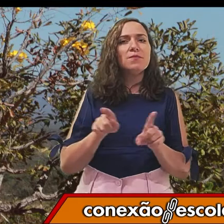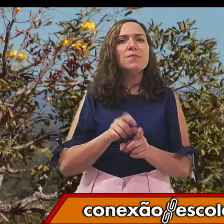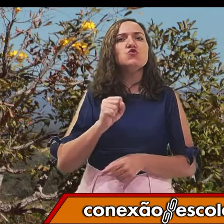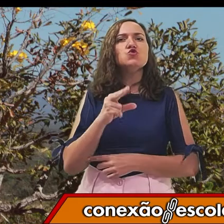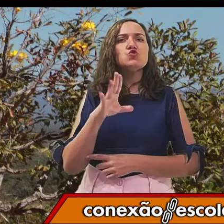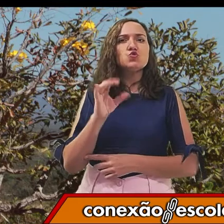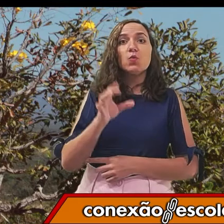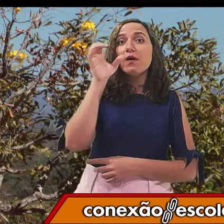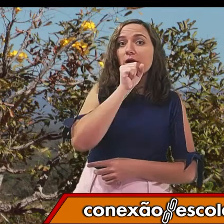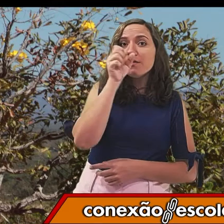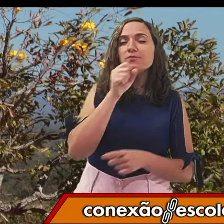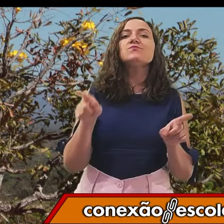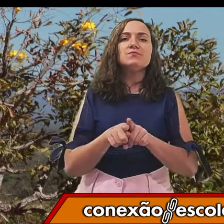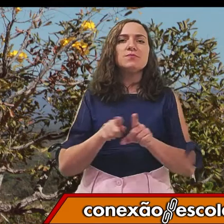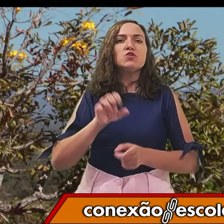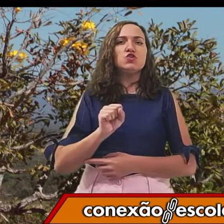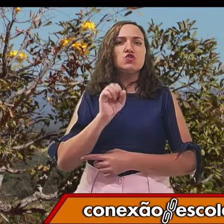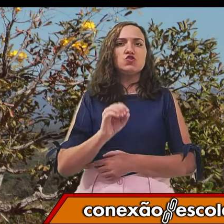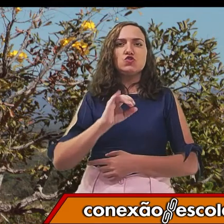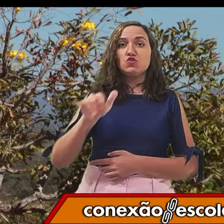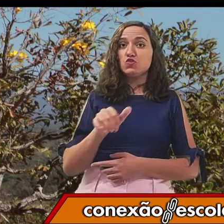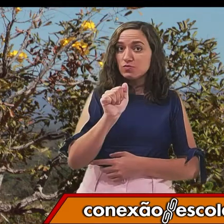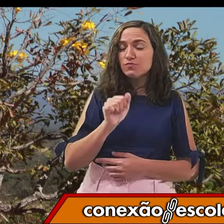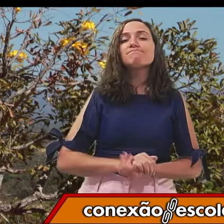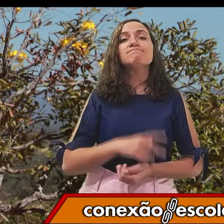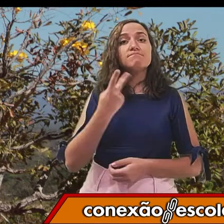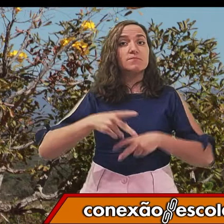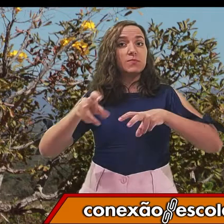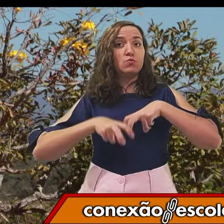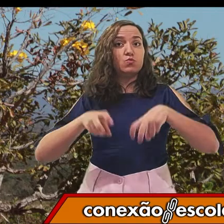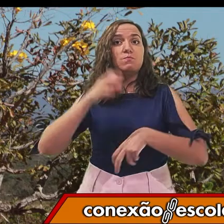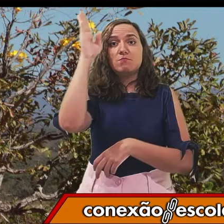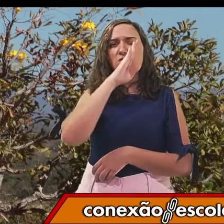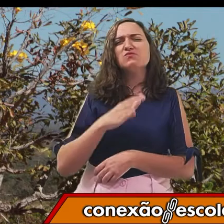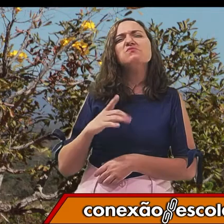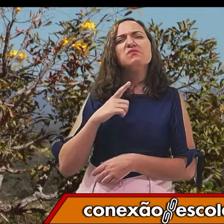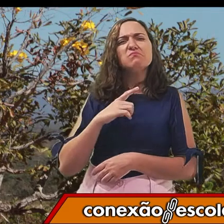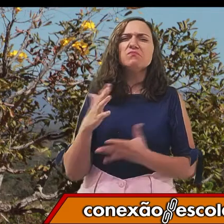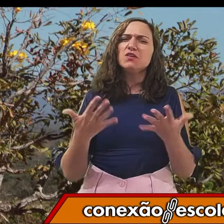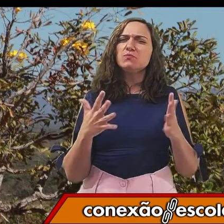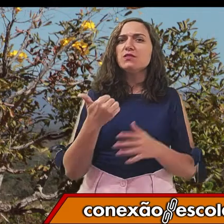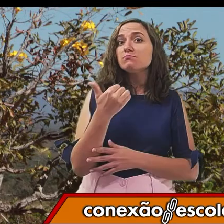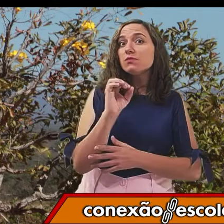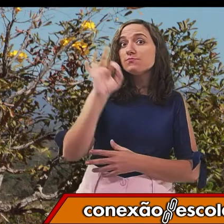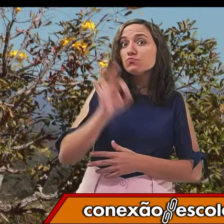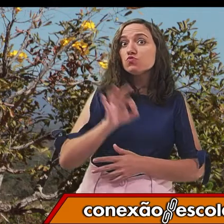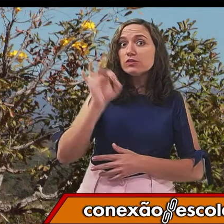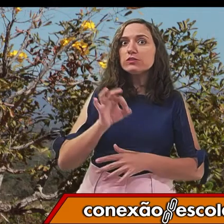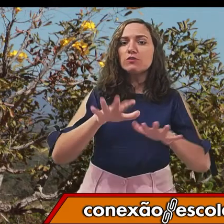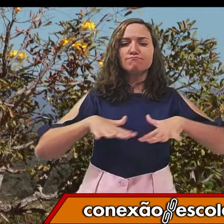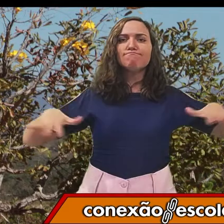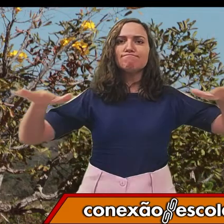a soja. Apesar da agricultura brasileira utilizar apenas algo em torno de 10% das terras do país,